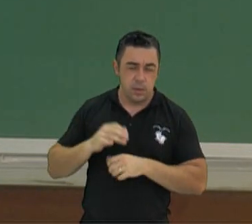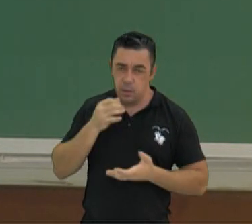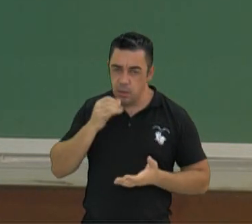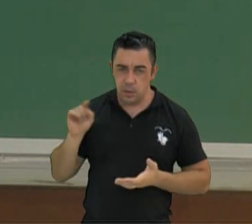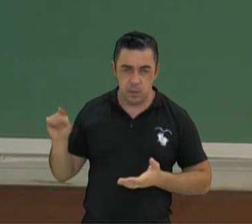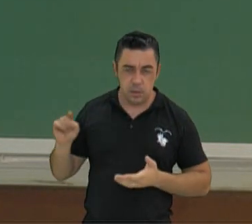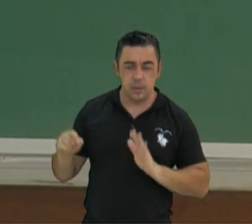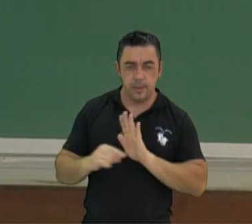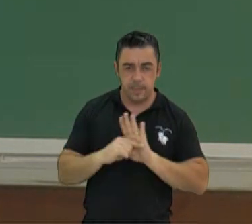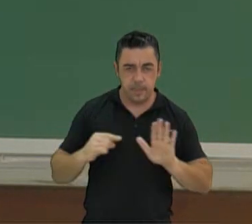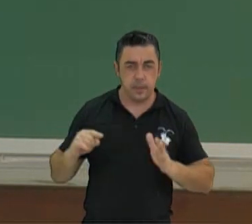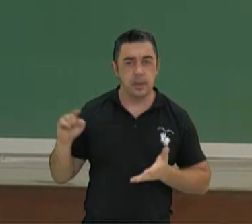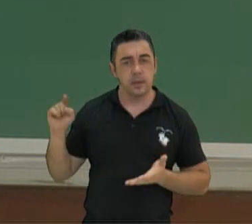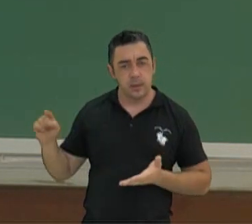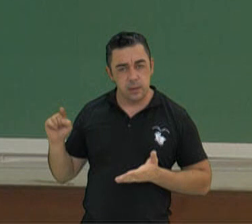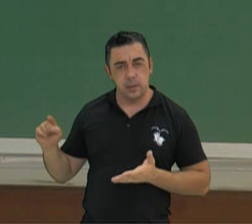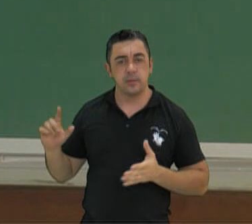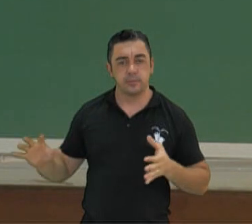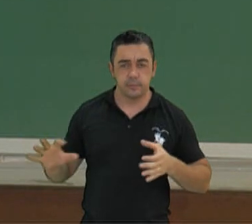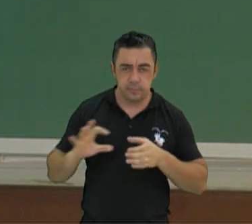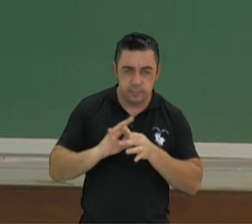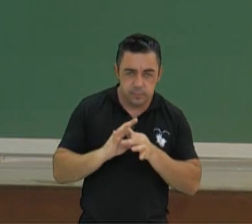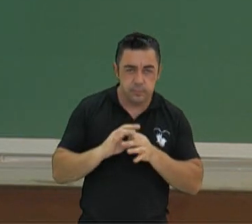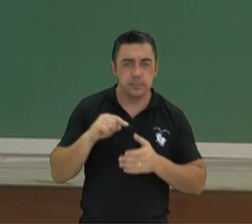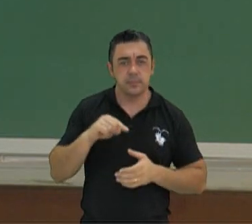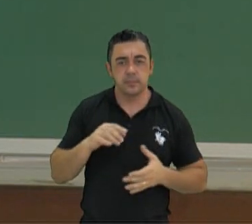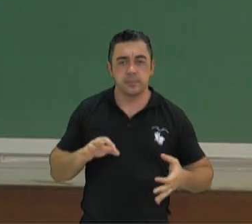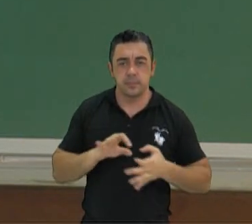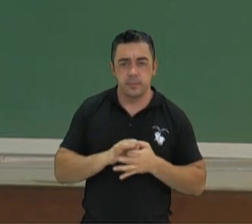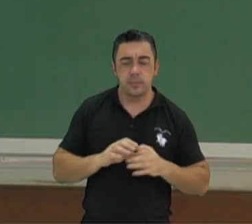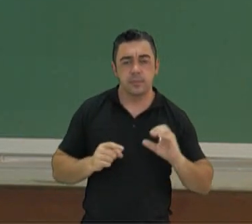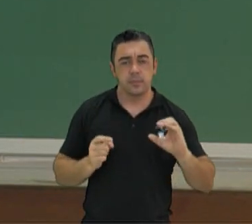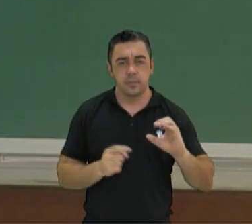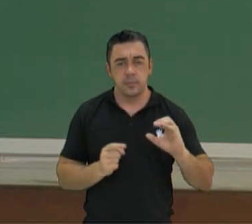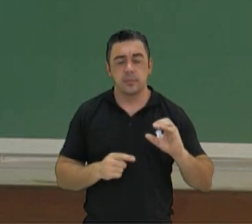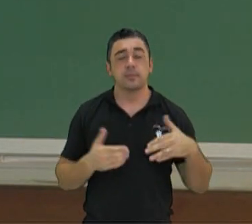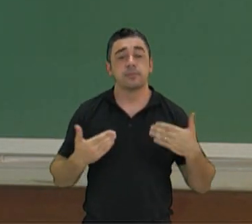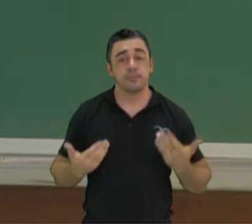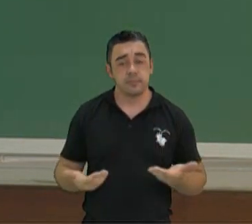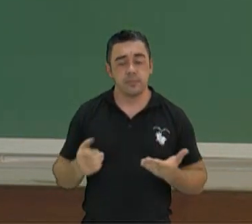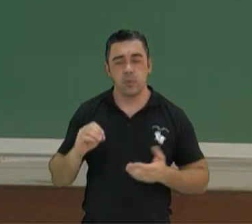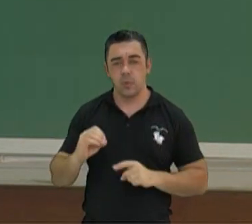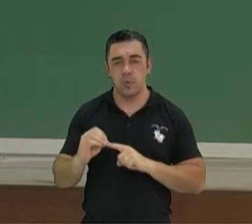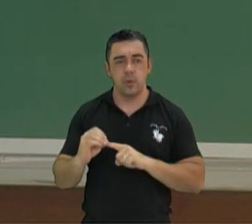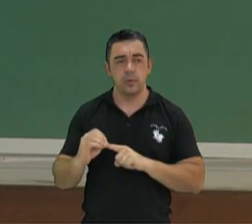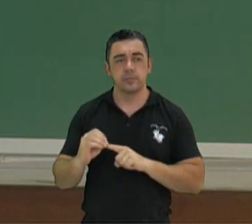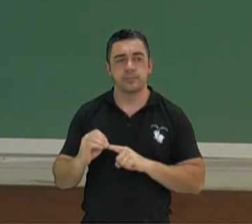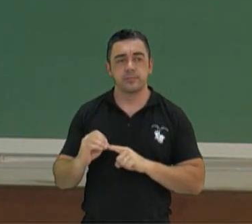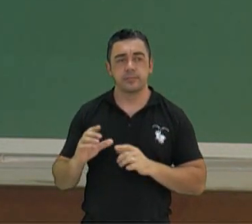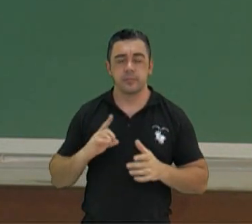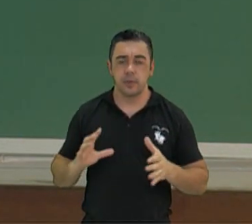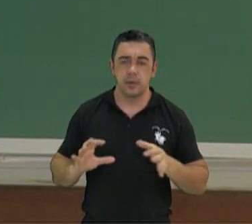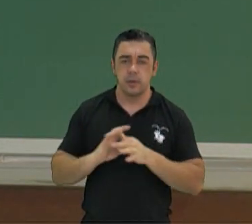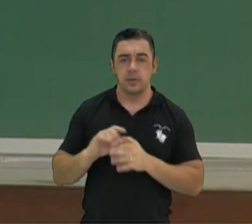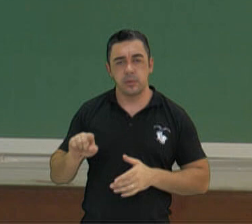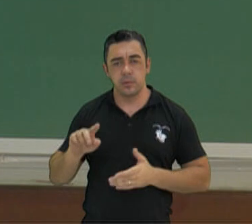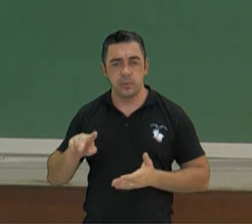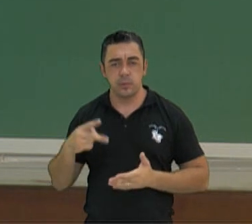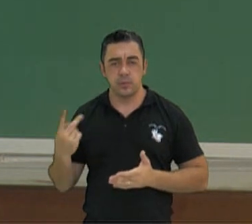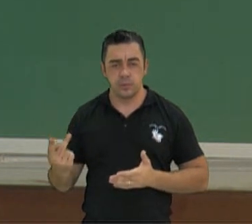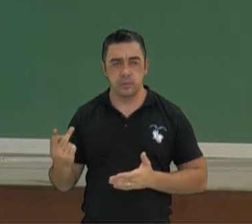eletronegativo, tem carga negativa, ele vai se ligar ao carbono, enquanto o oxigênio vai se ligar ao